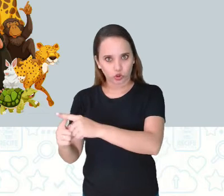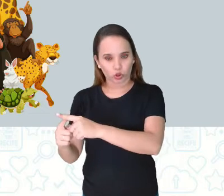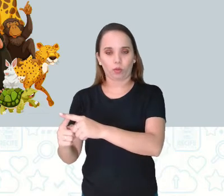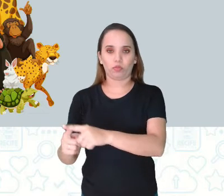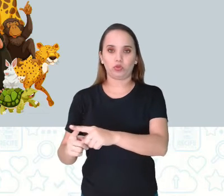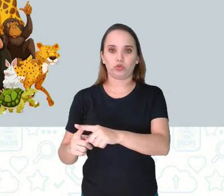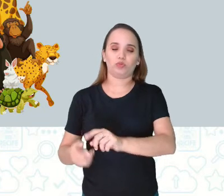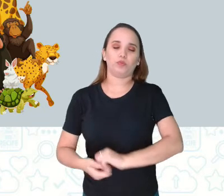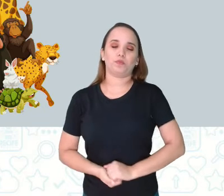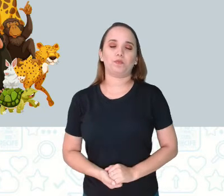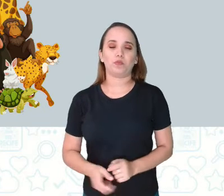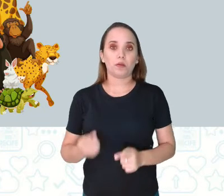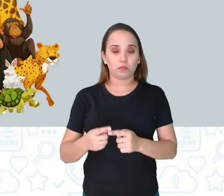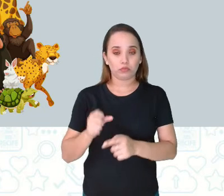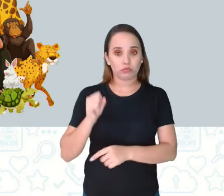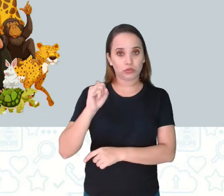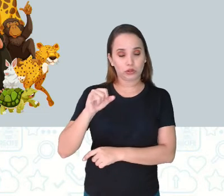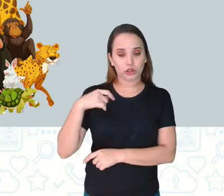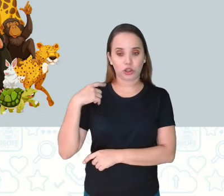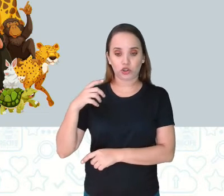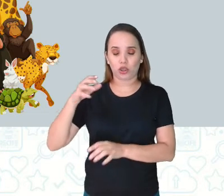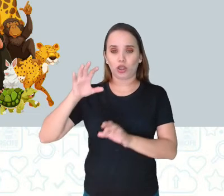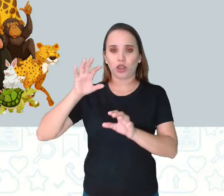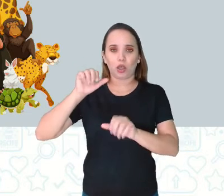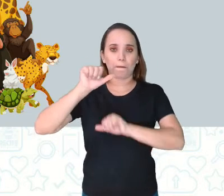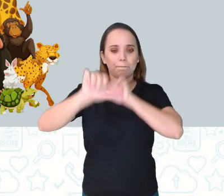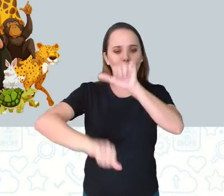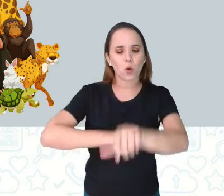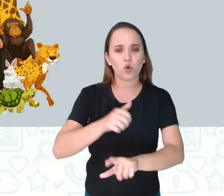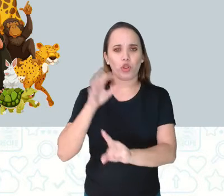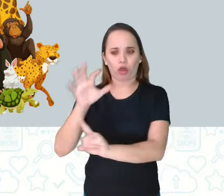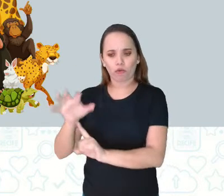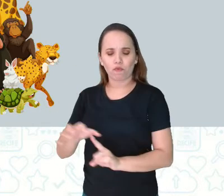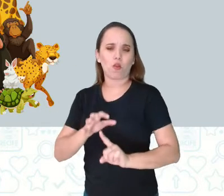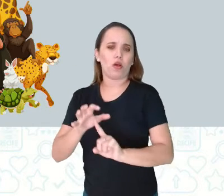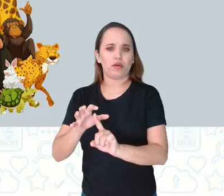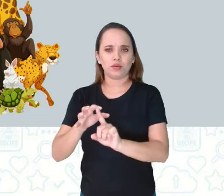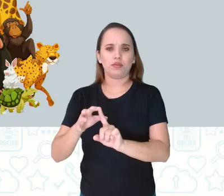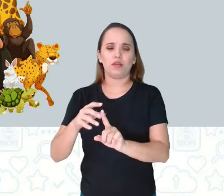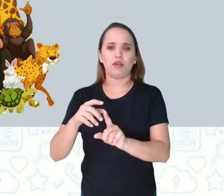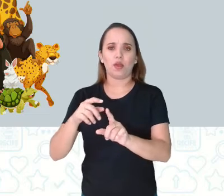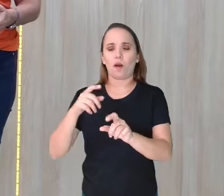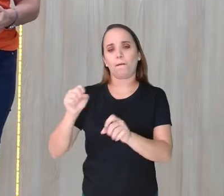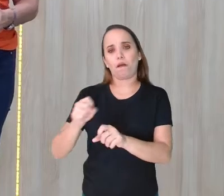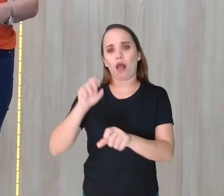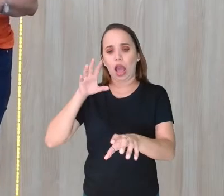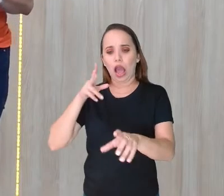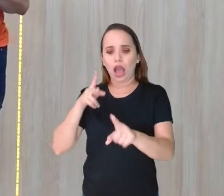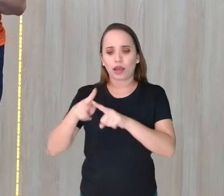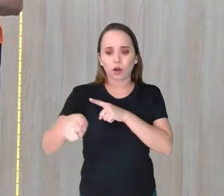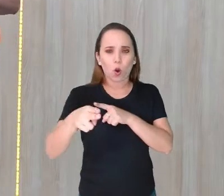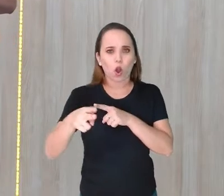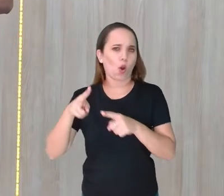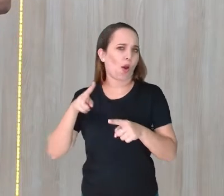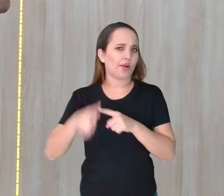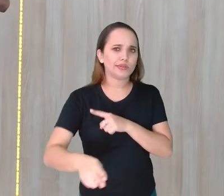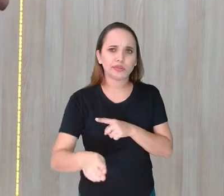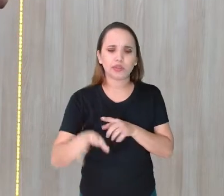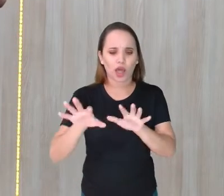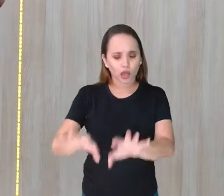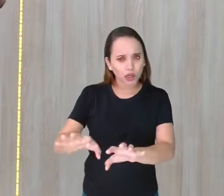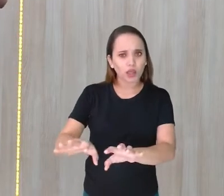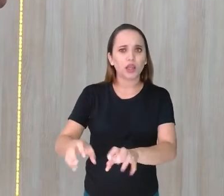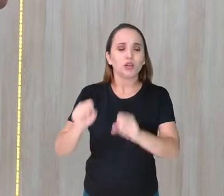que a gente interfere no meio ambiente, interferindo de forma que não aconteça a reprodução, nós